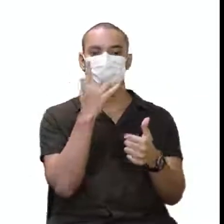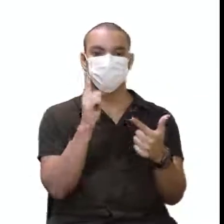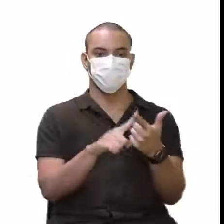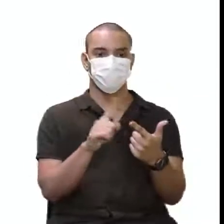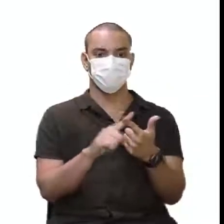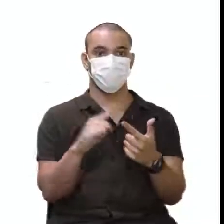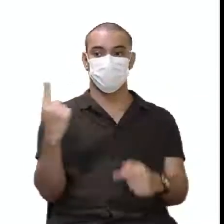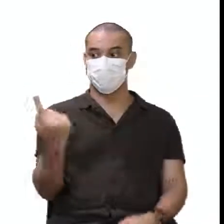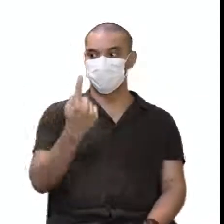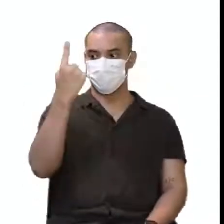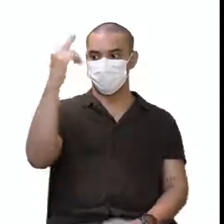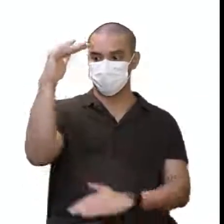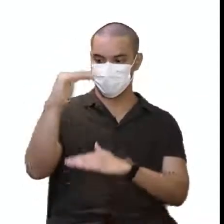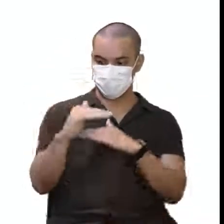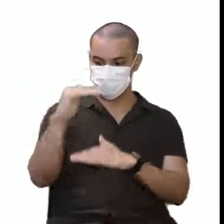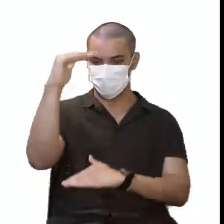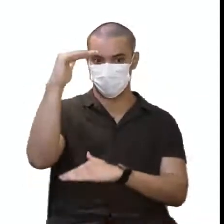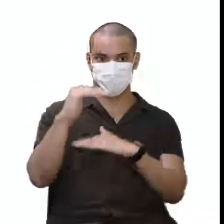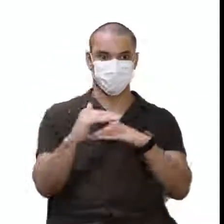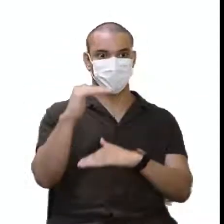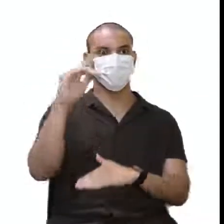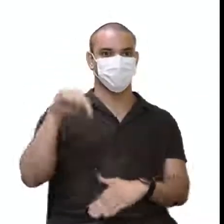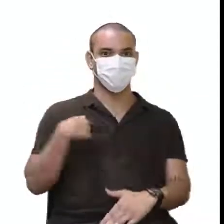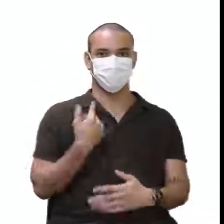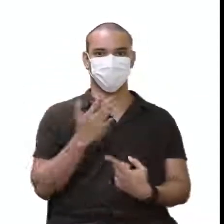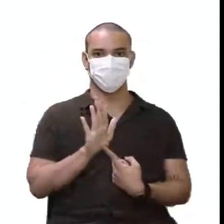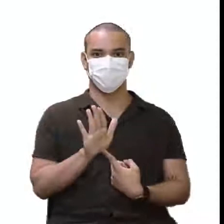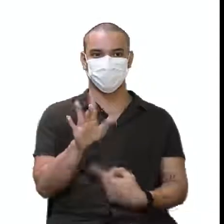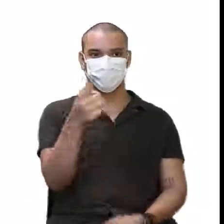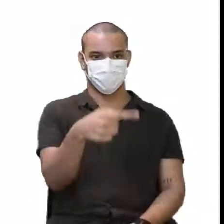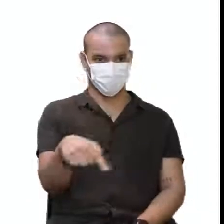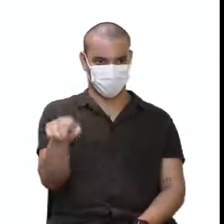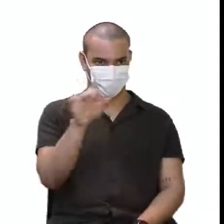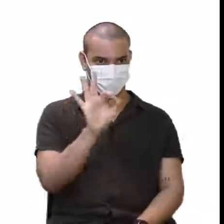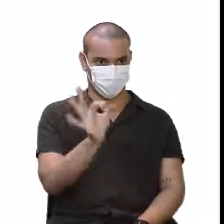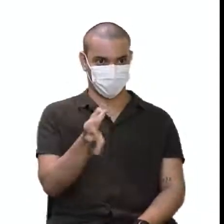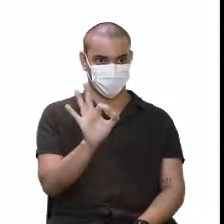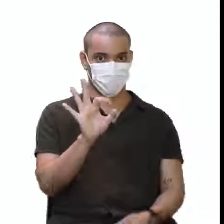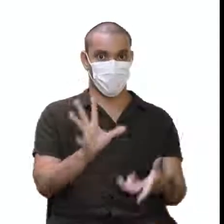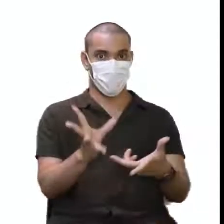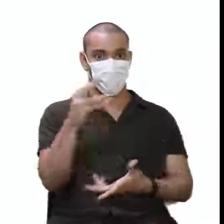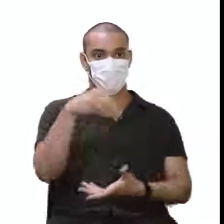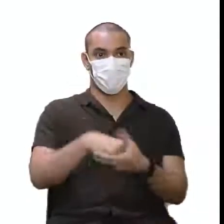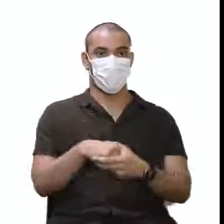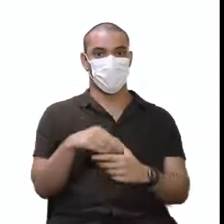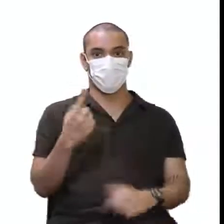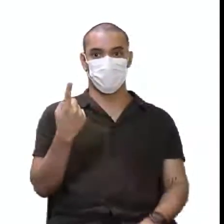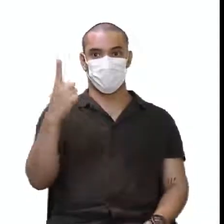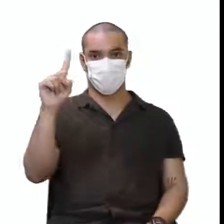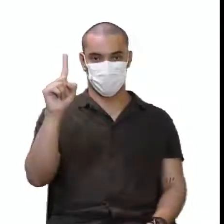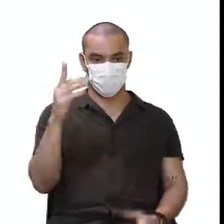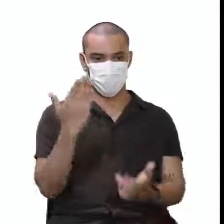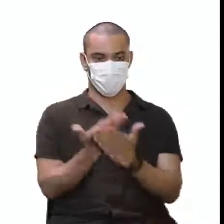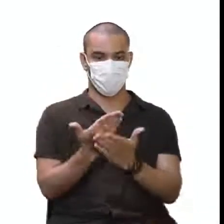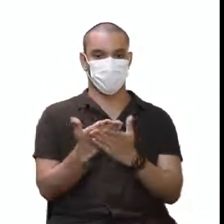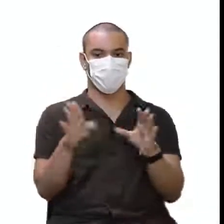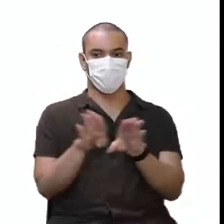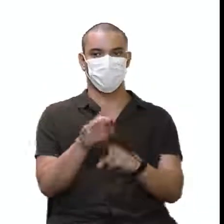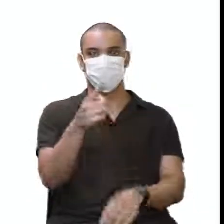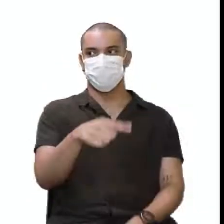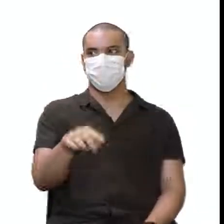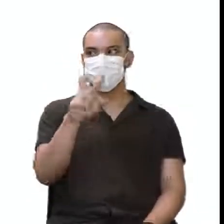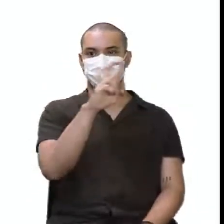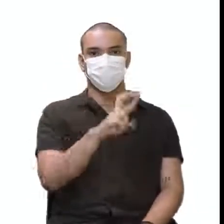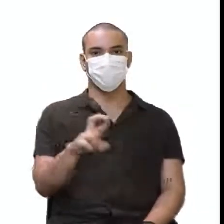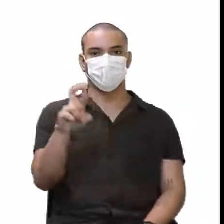e a altura, que foi o último quadrozinho que nós ilustramos para vocês ali. E aí, dentro do último quadro da aula, você observou